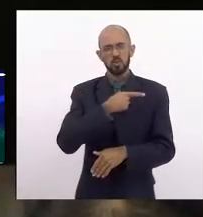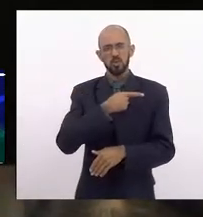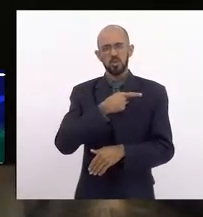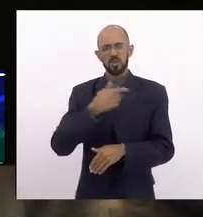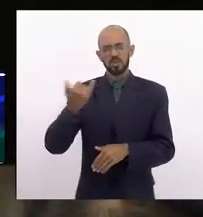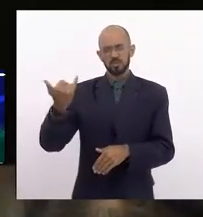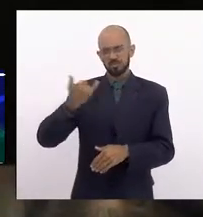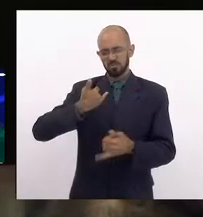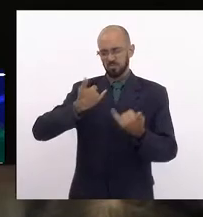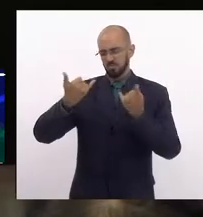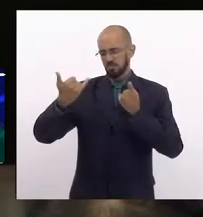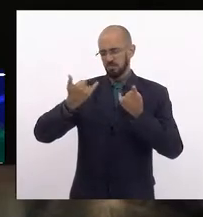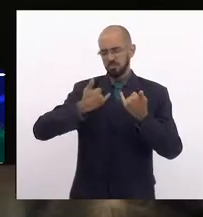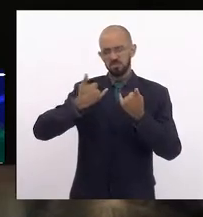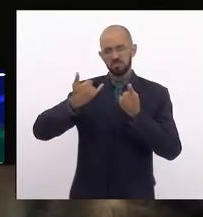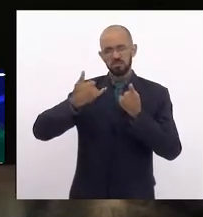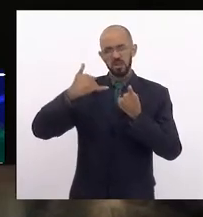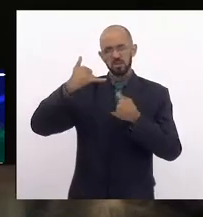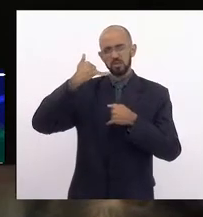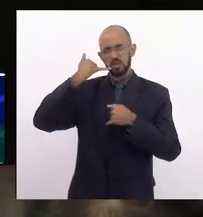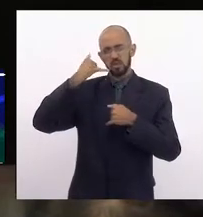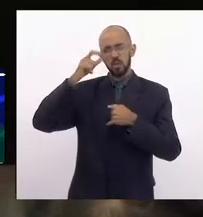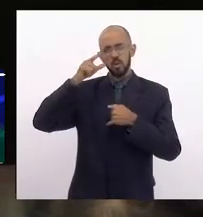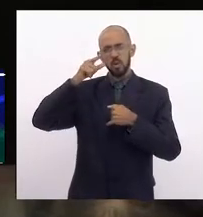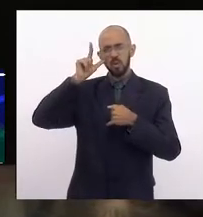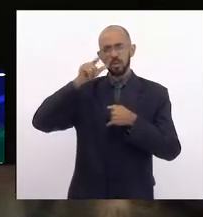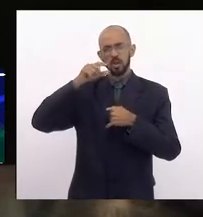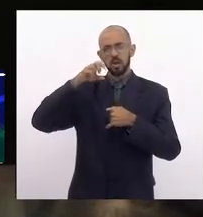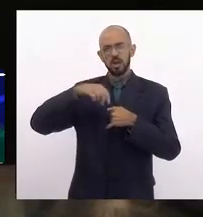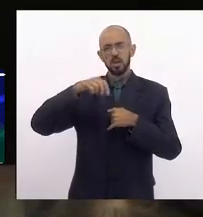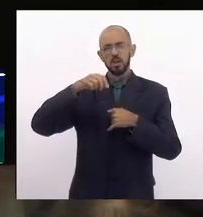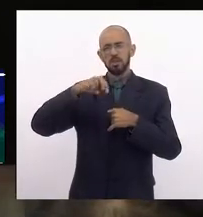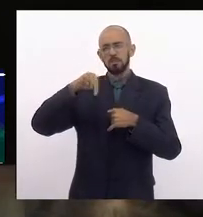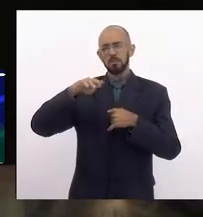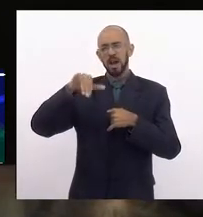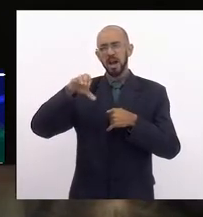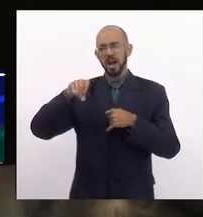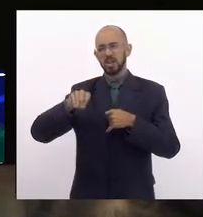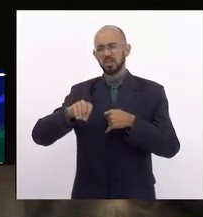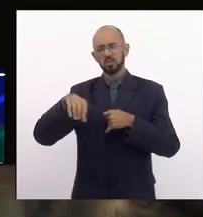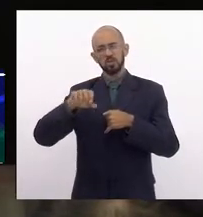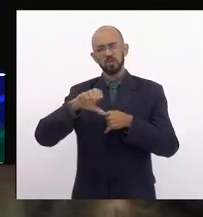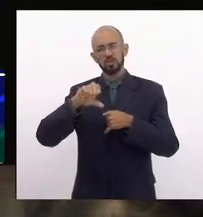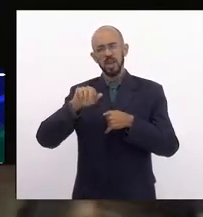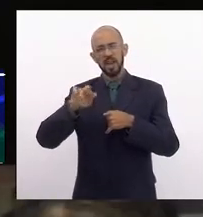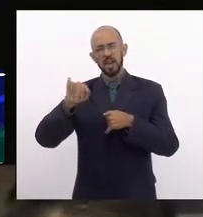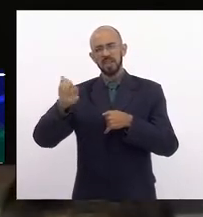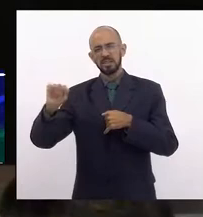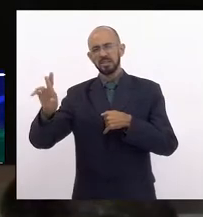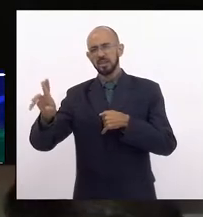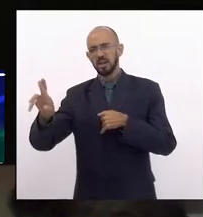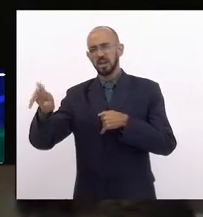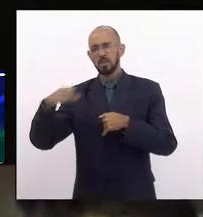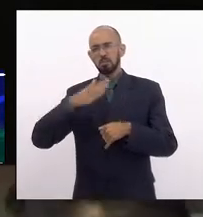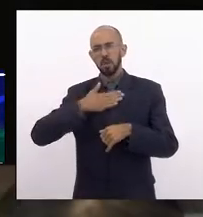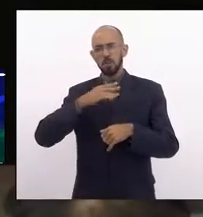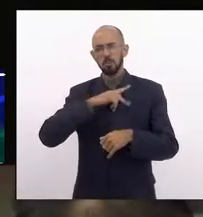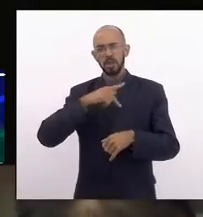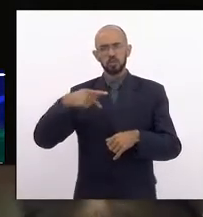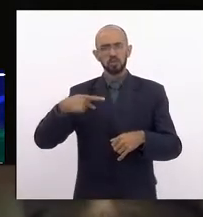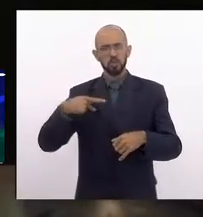descobre Ferreira nos ligou ontem o Pastor Márcio da hora pastor César Carvalho pastorzinho Max que está aqui meu pastor